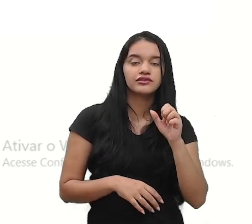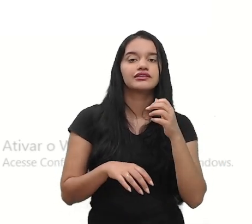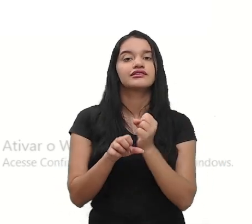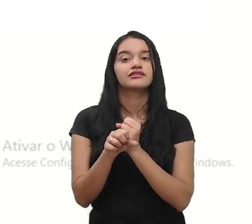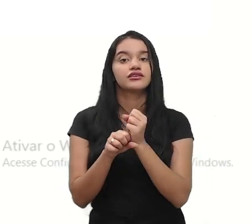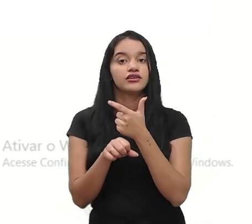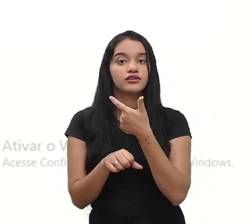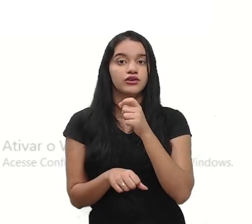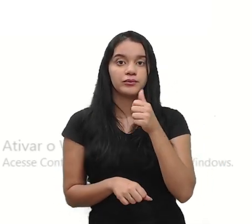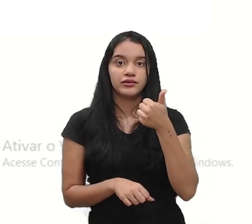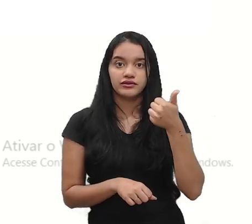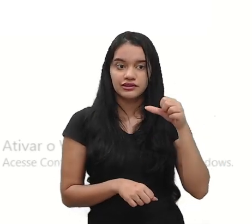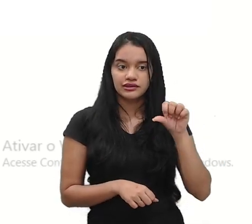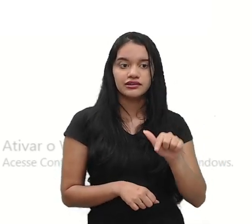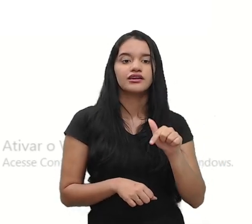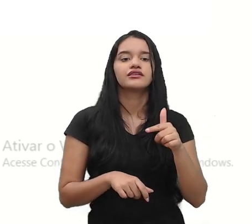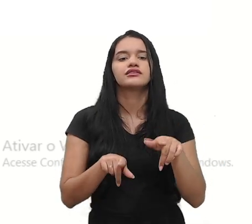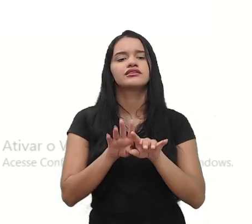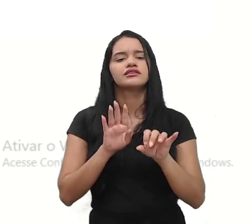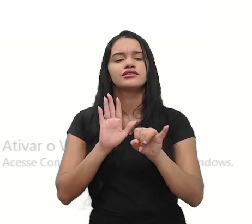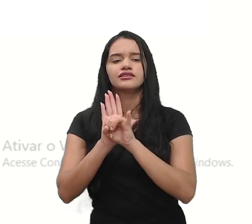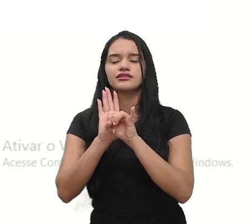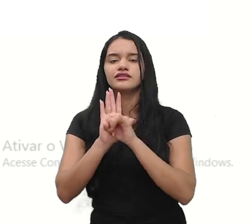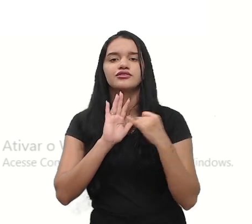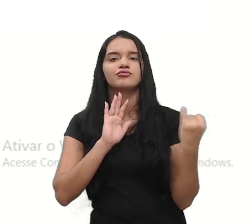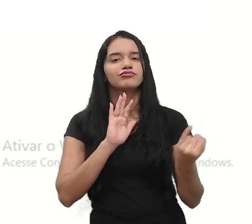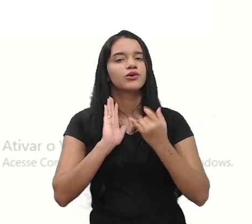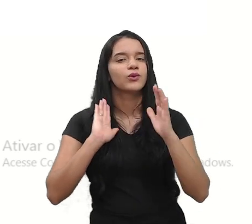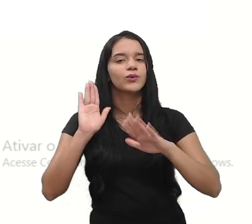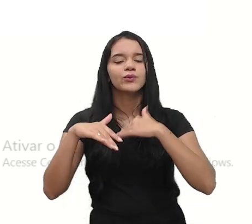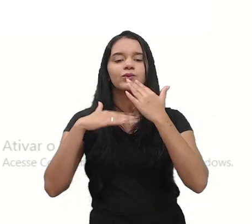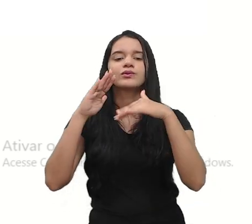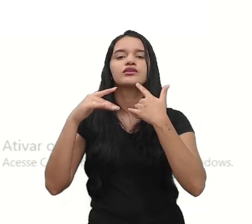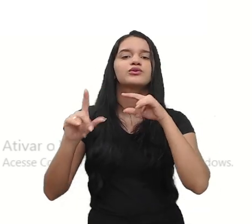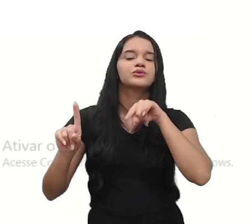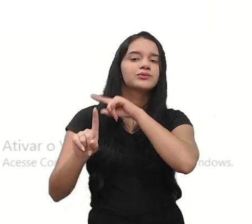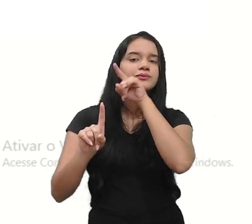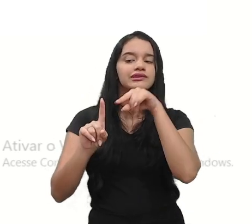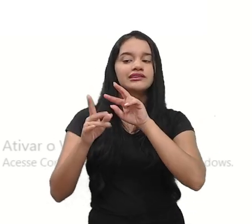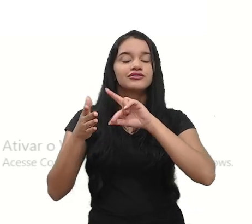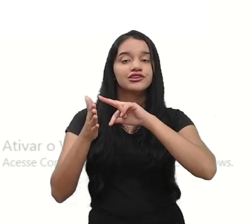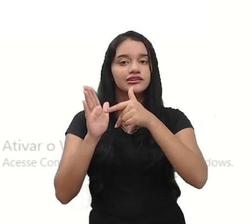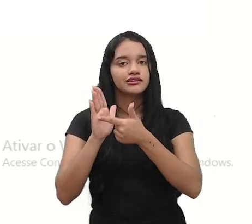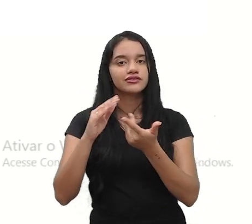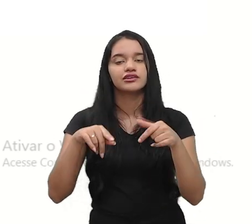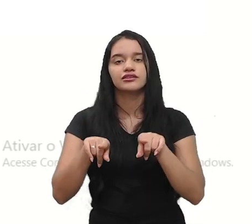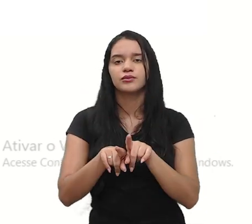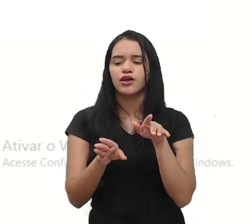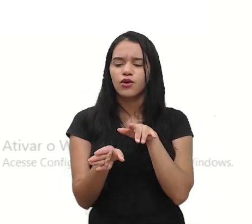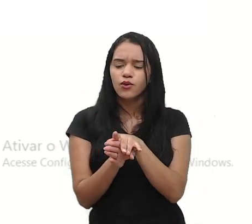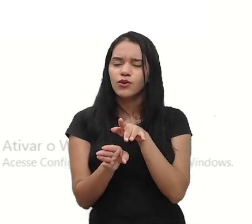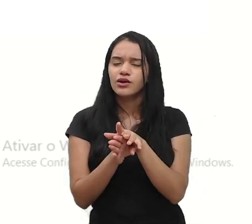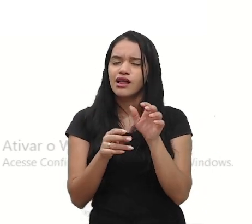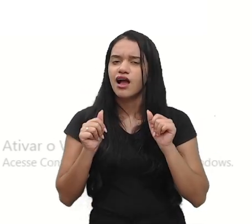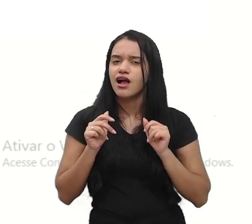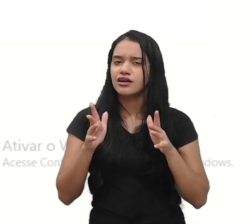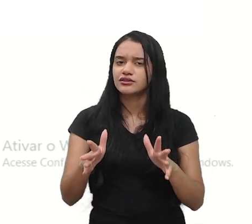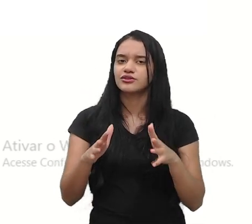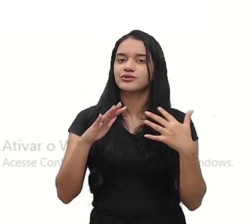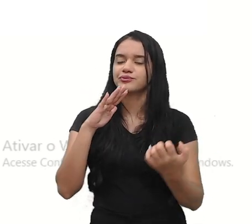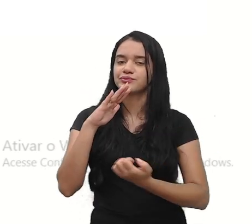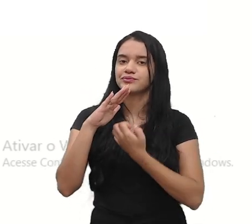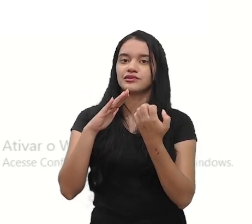da marca. É por meio dela que a marca adquire direção, propósito e significado, orientando ações